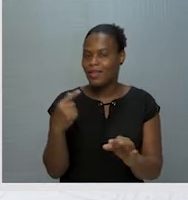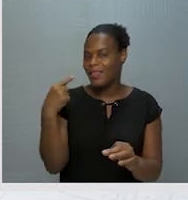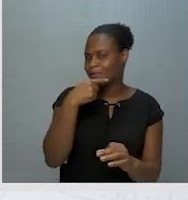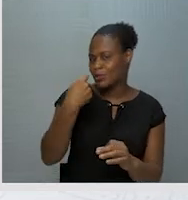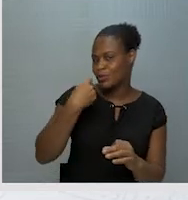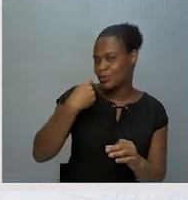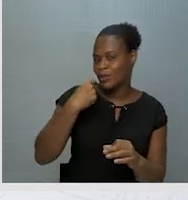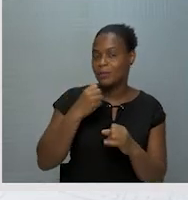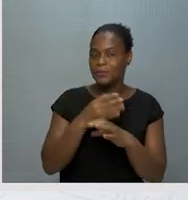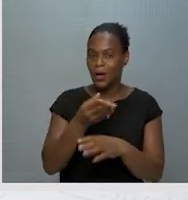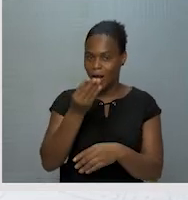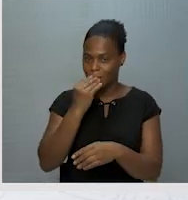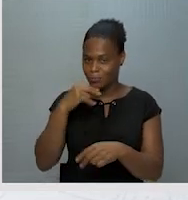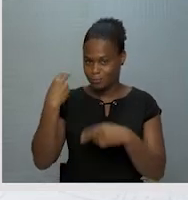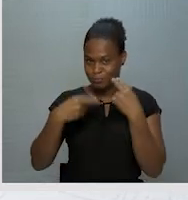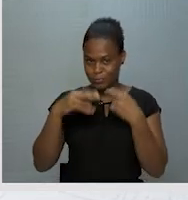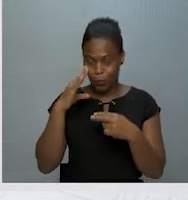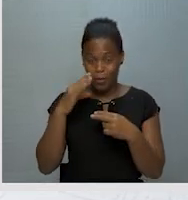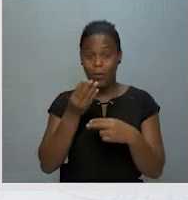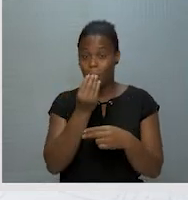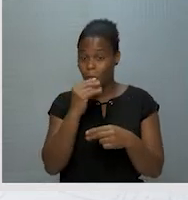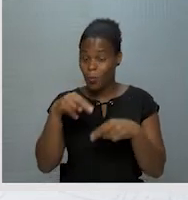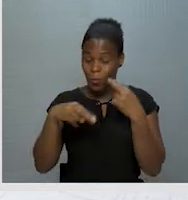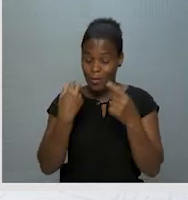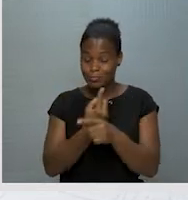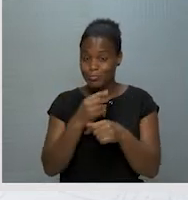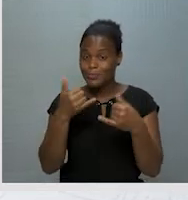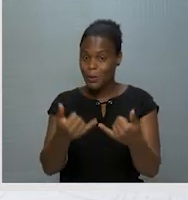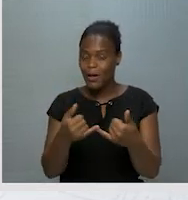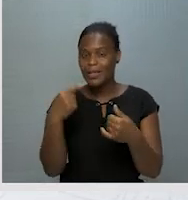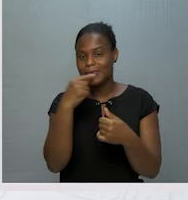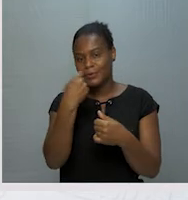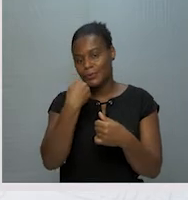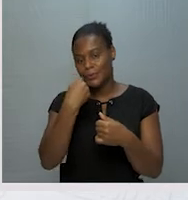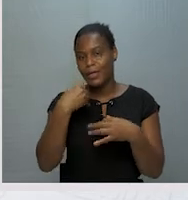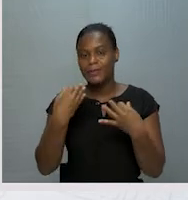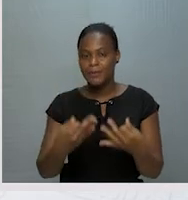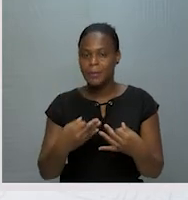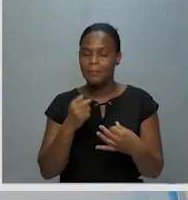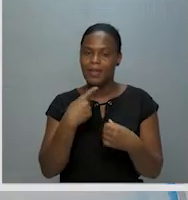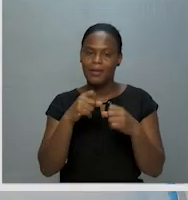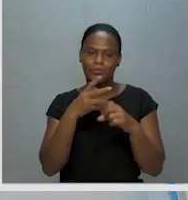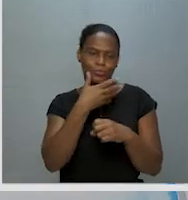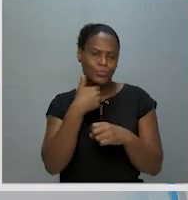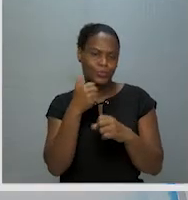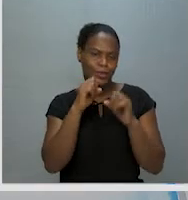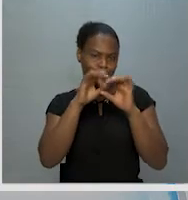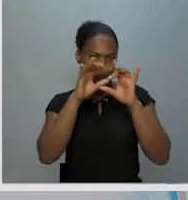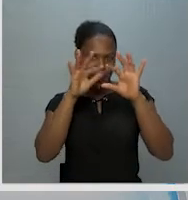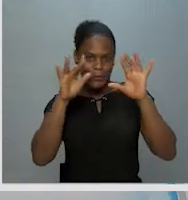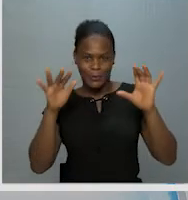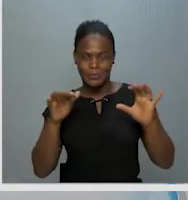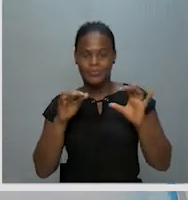Os dentes após as refeições, para podermos ter os nossos dentinhos lindos,